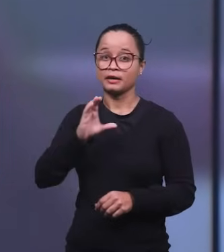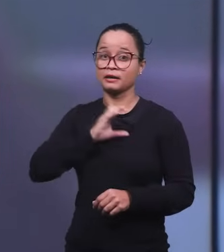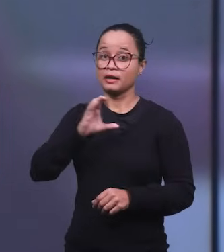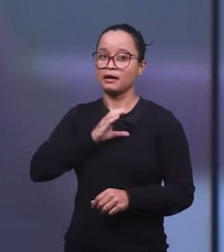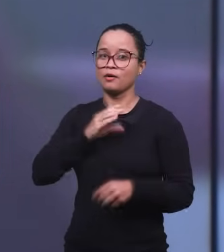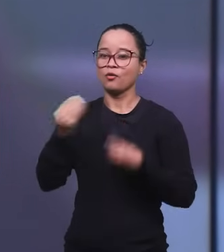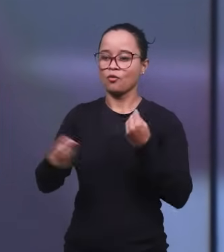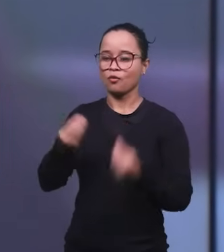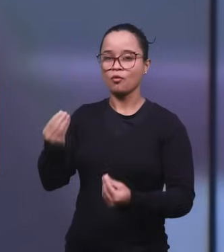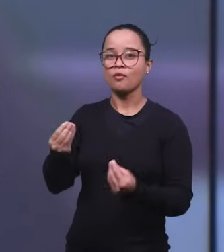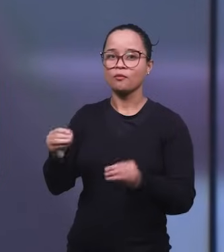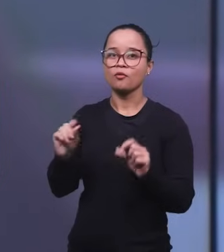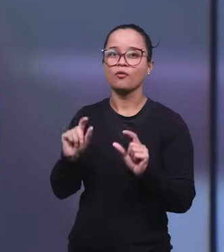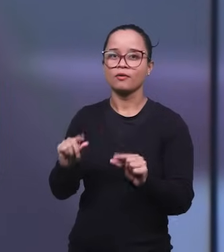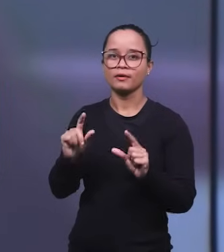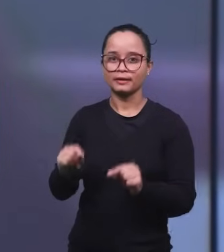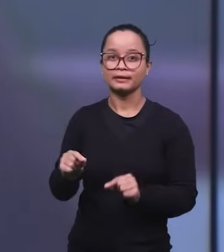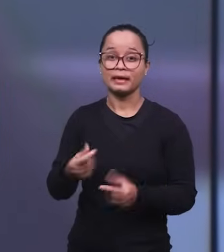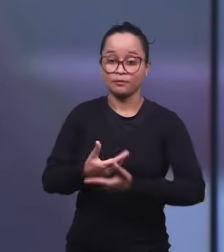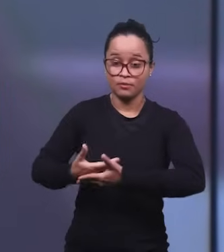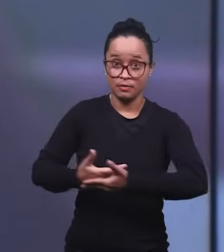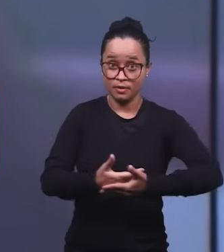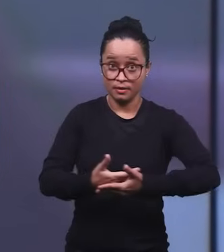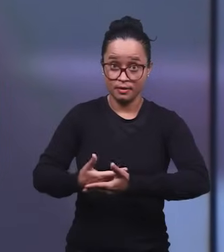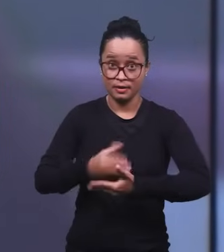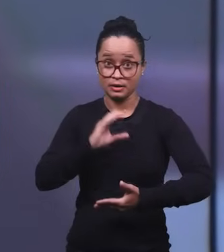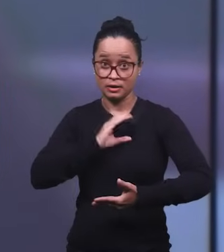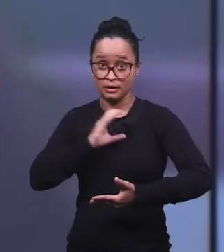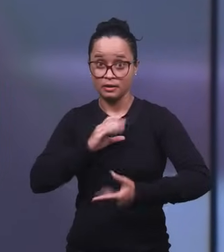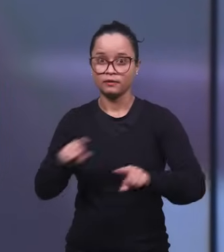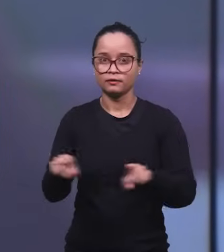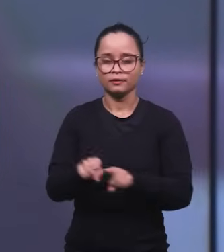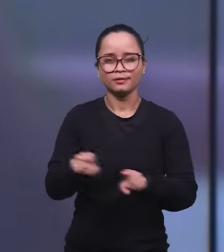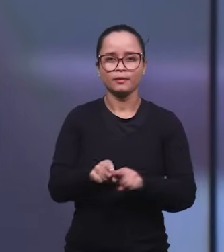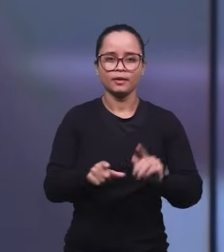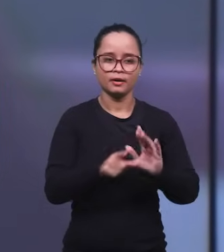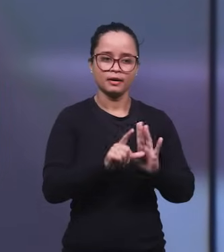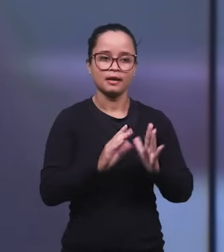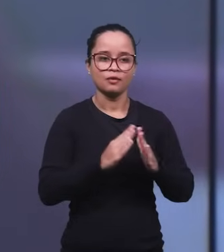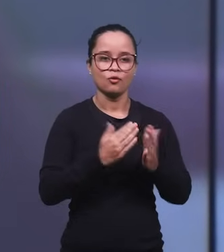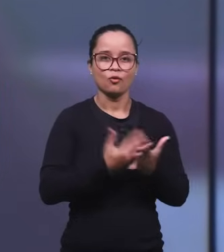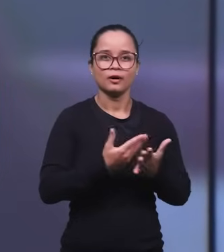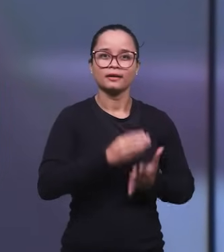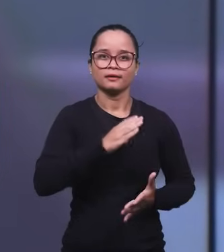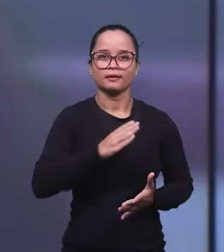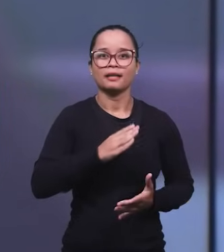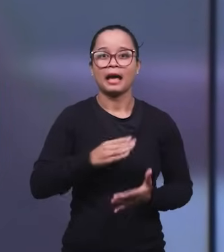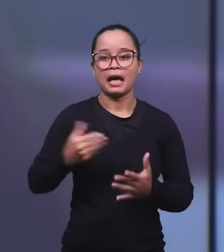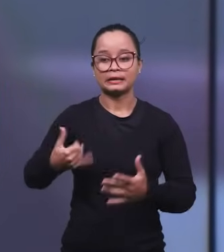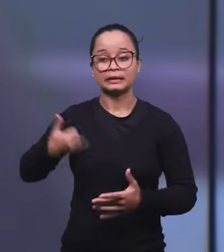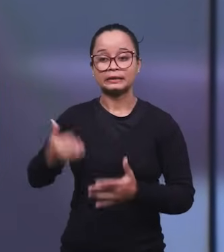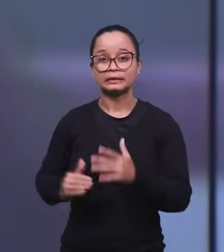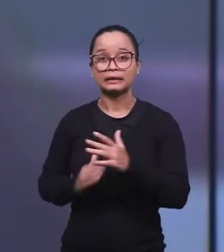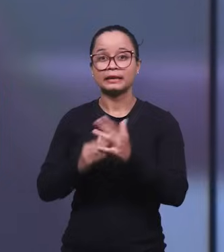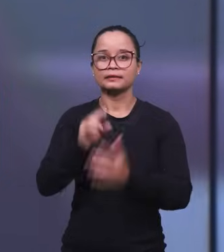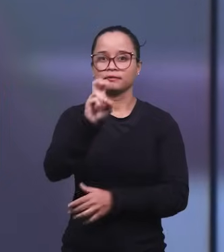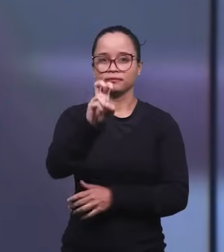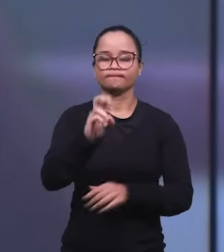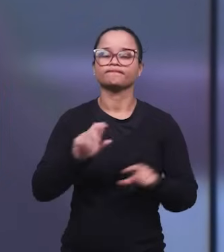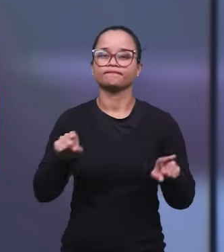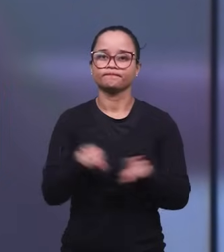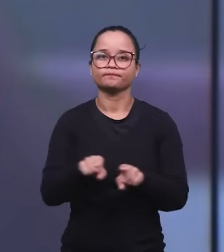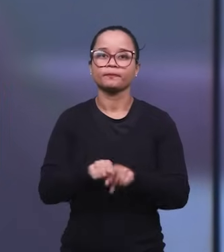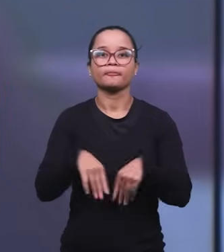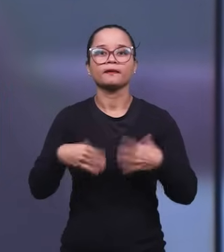os bebês e em pré-escola para as crianças pequenas até os 5 anos de idade. E hoje nós vamos falar do ensino